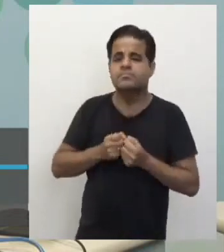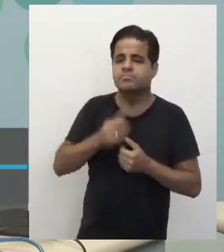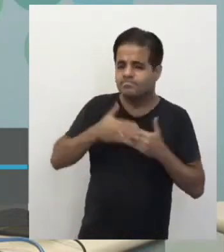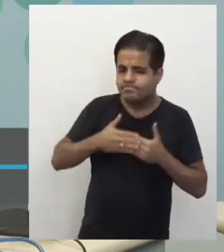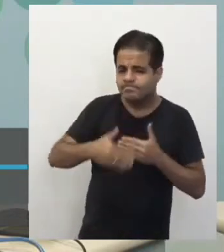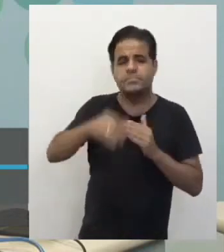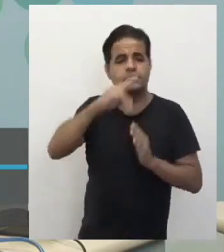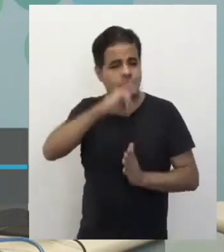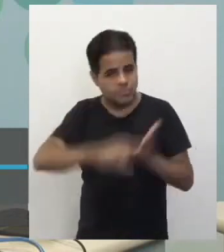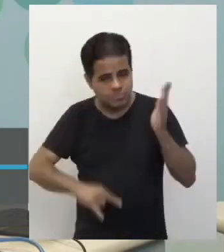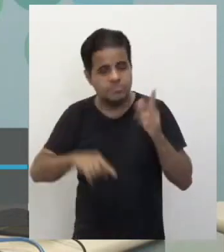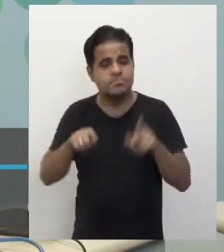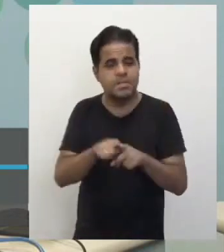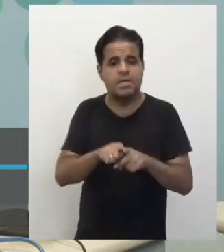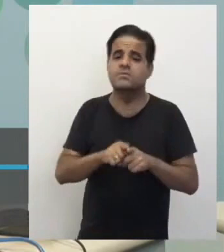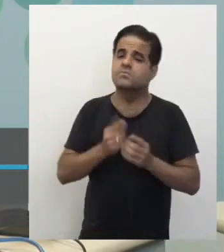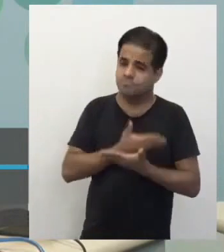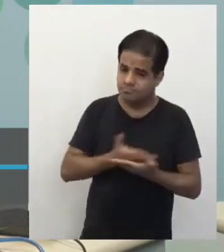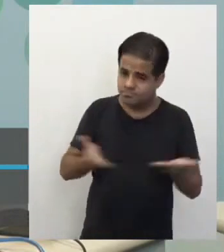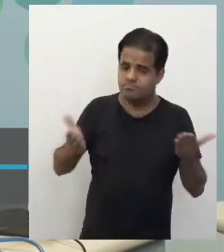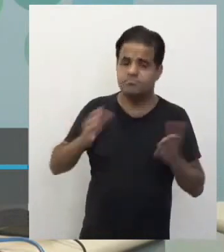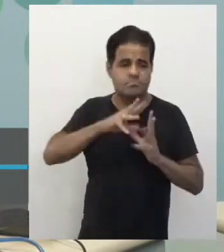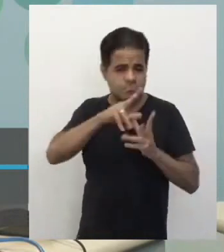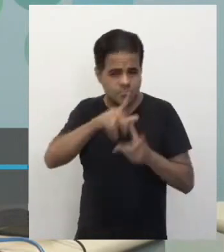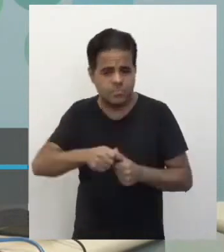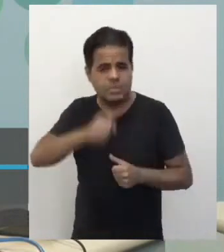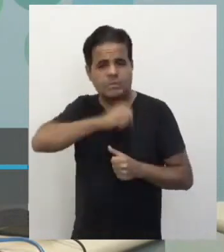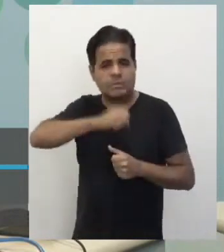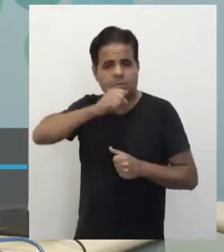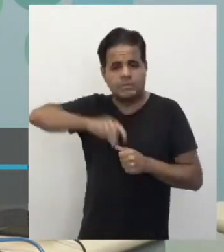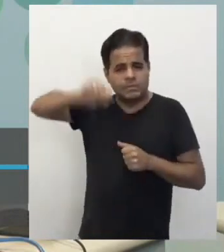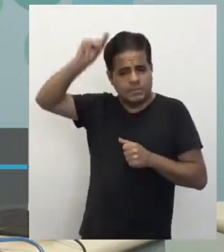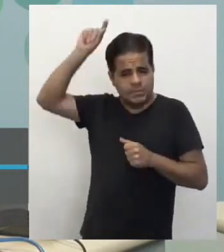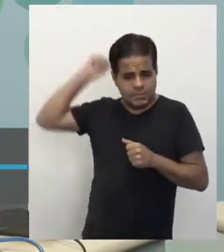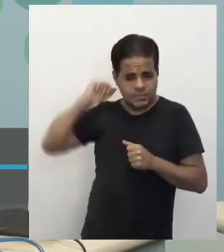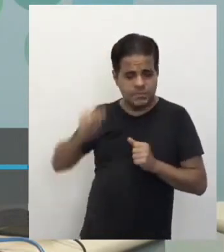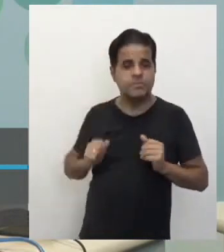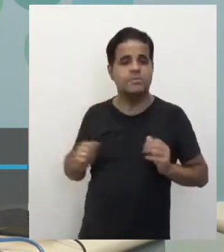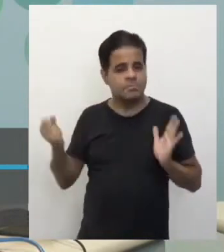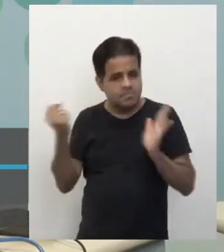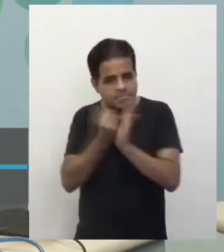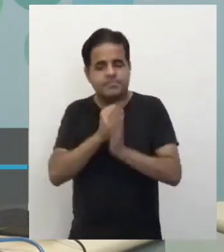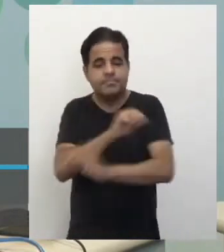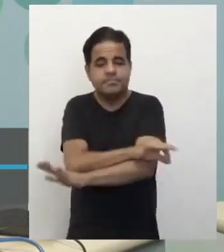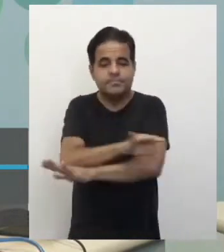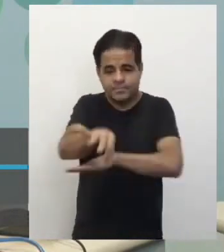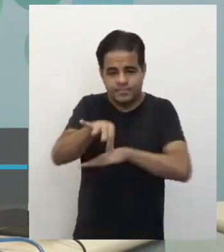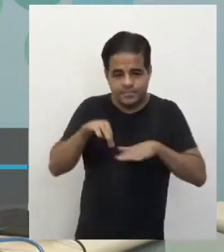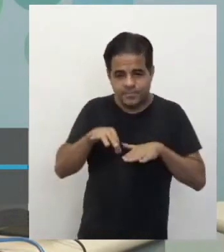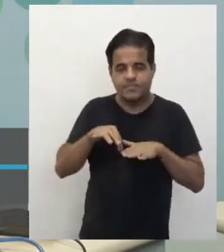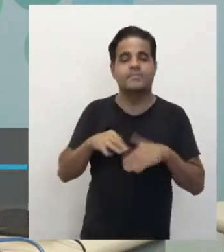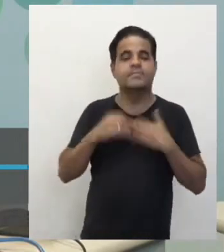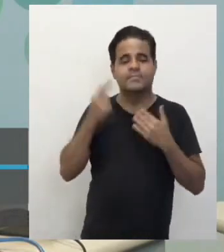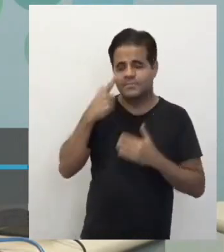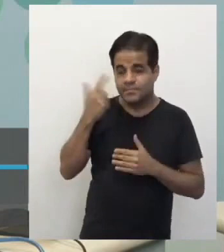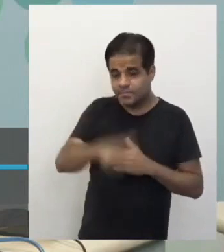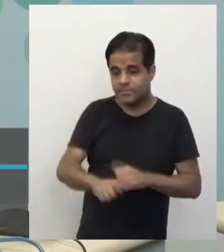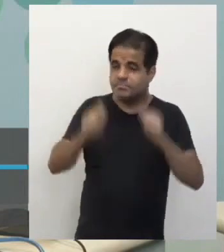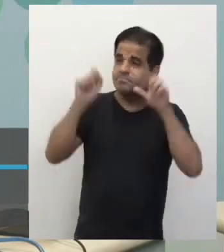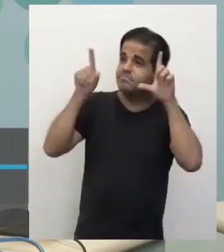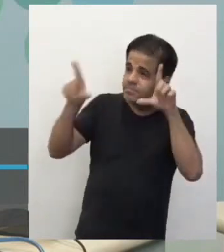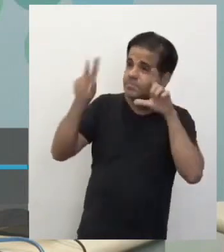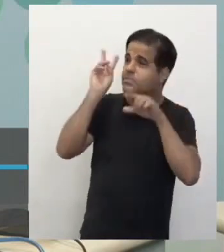desses documentos, que muitos deles no mundo antigo são os marcos arquitetônicos, né? A gente vai ver agora na próxima